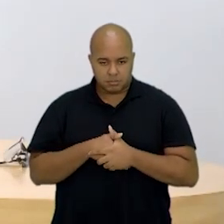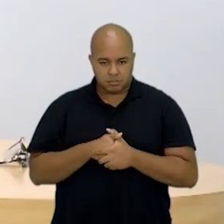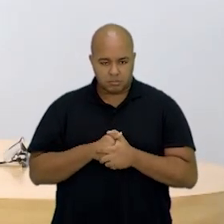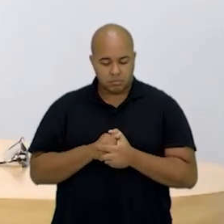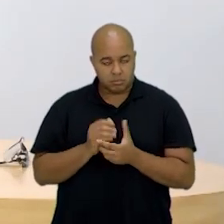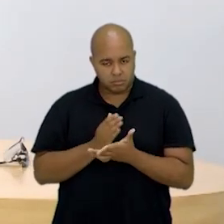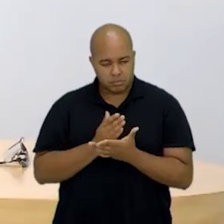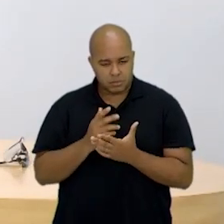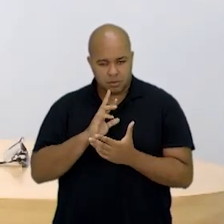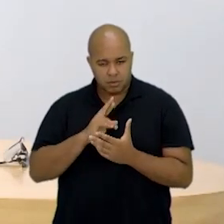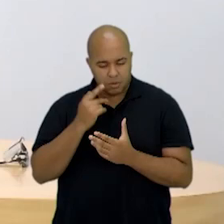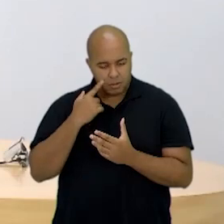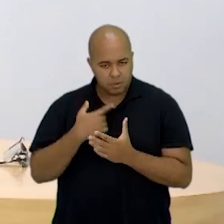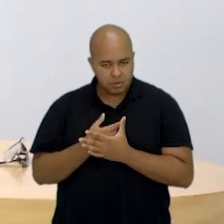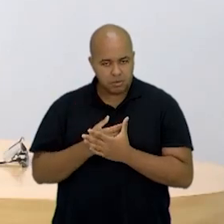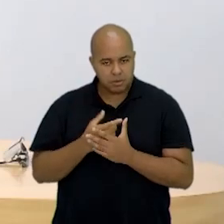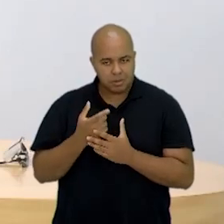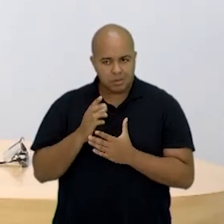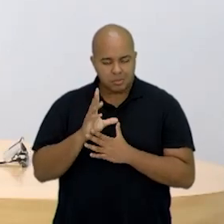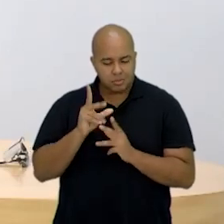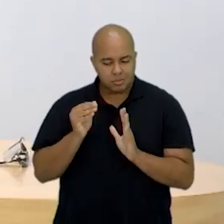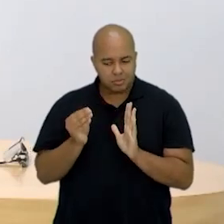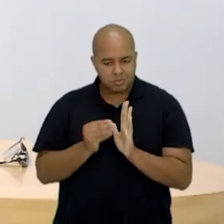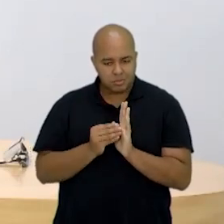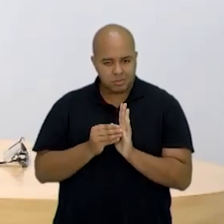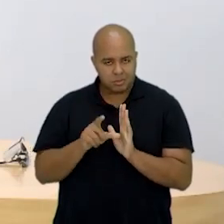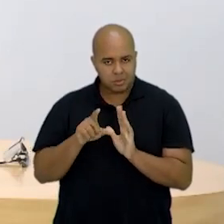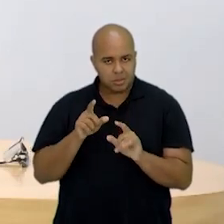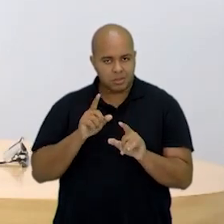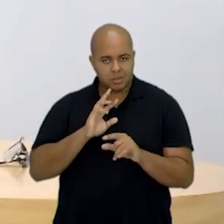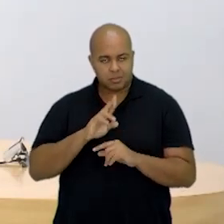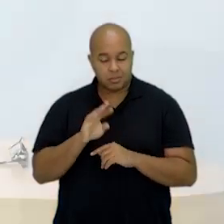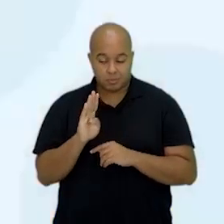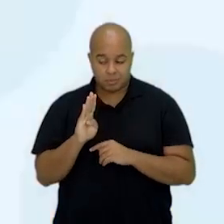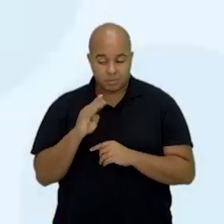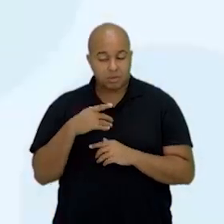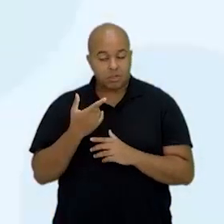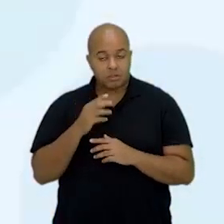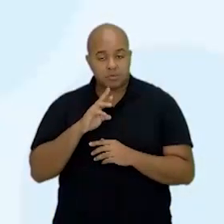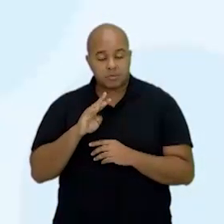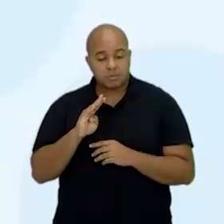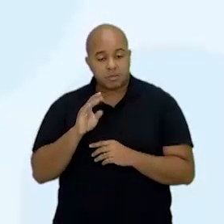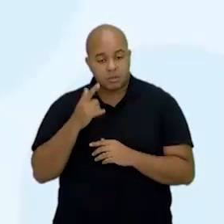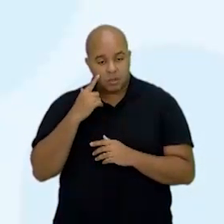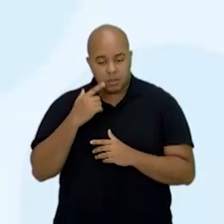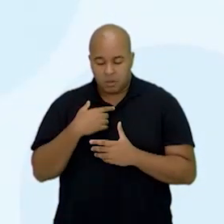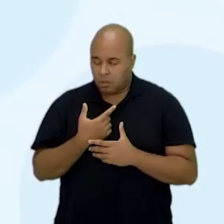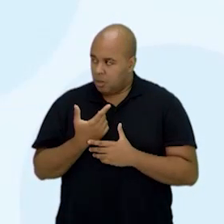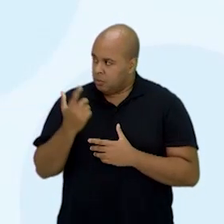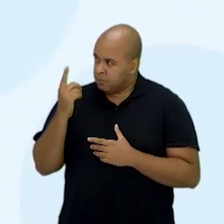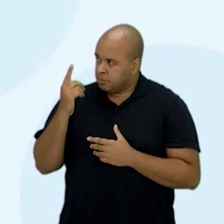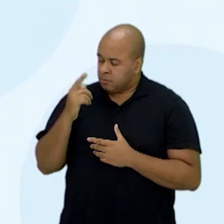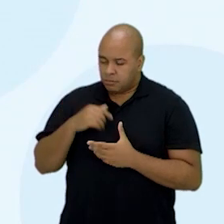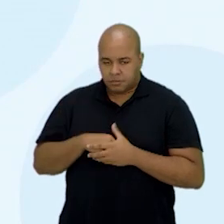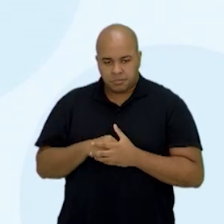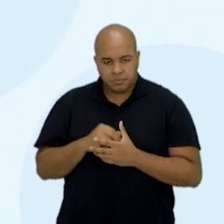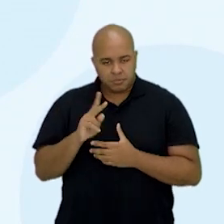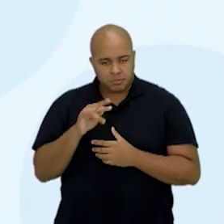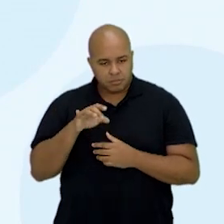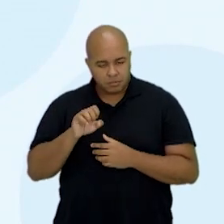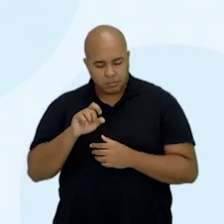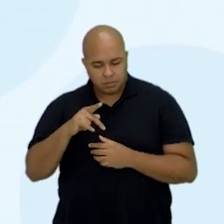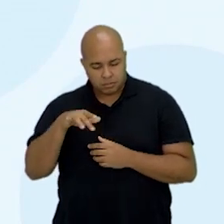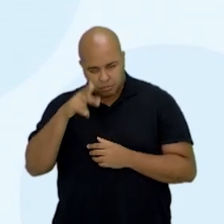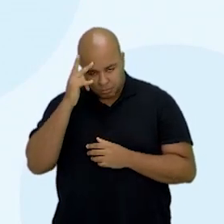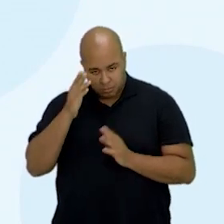maioria infecto todo mundo marcou a opção b qualquer opção b mesmo vamos dar uma olhada aí na tela rômulos